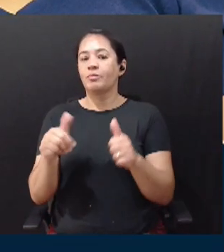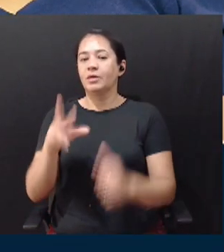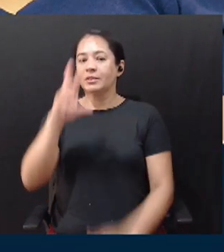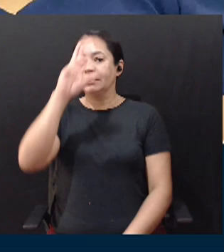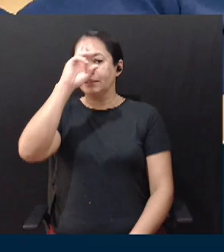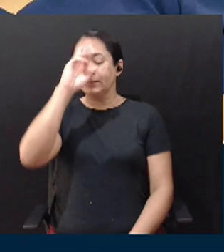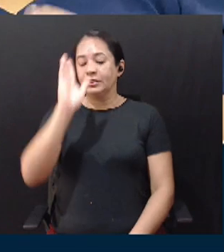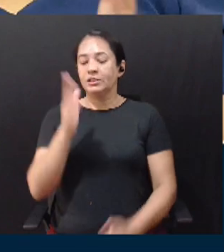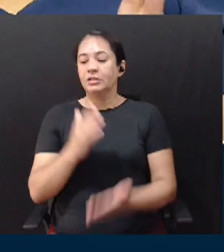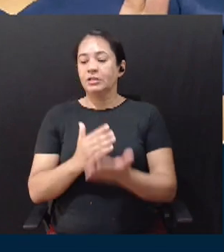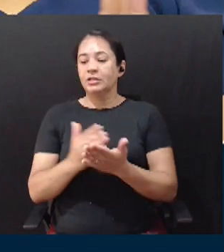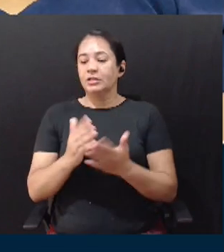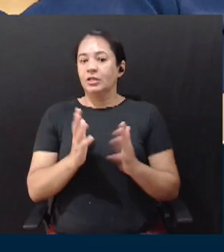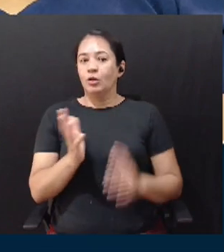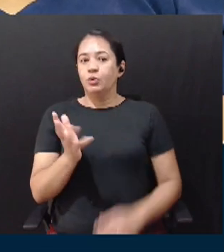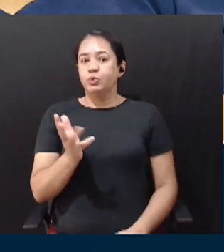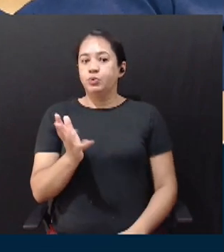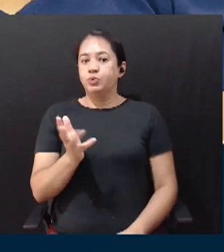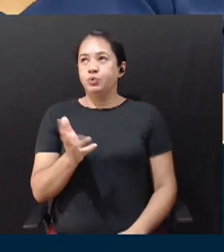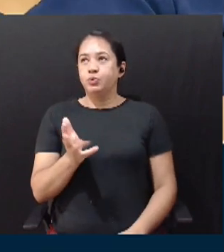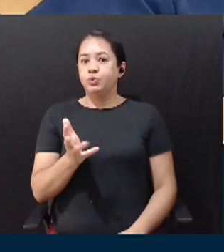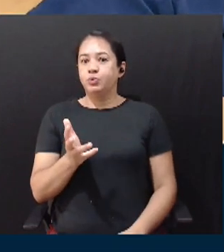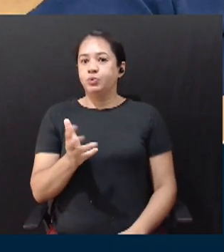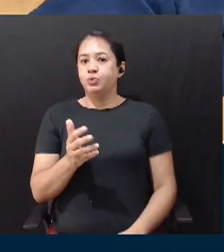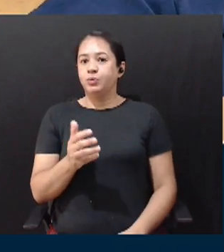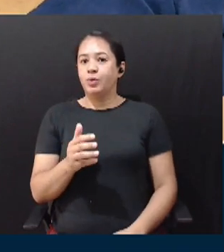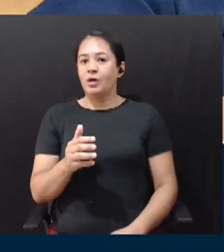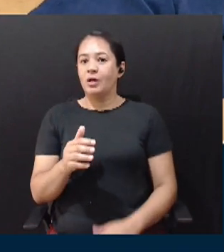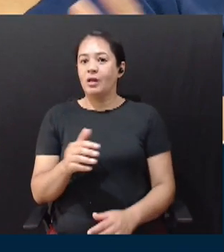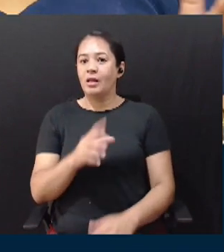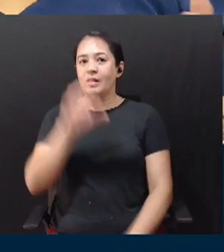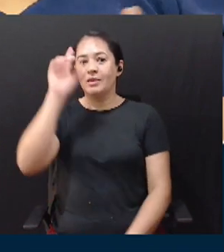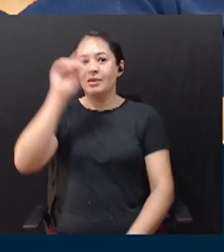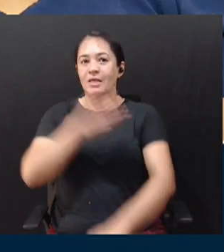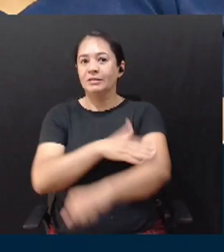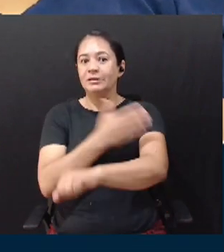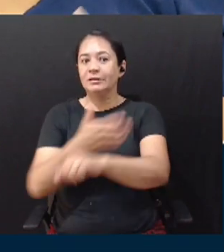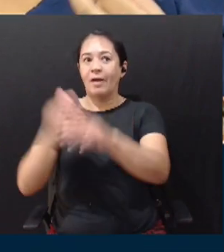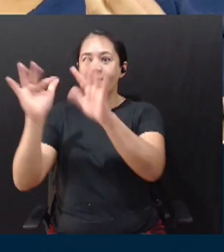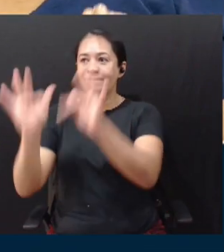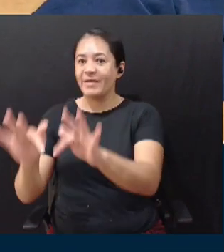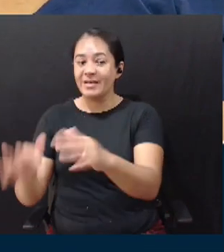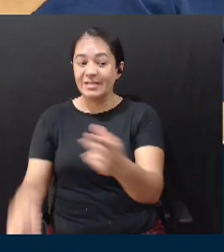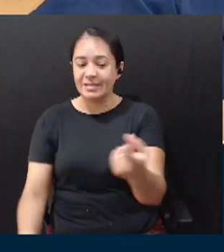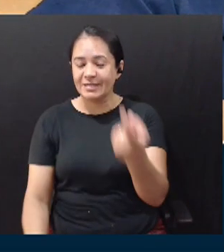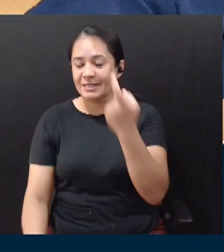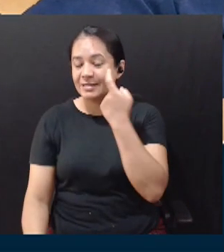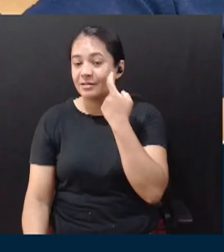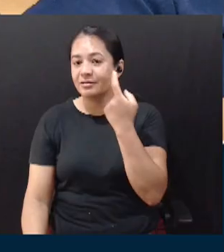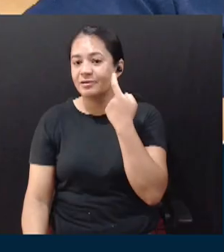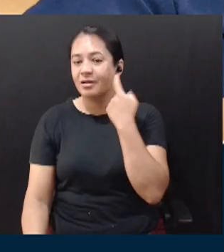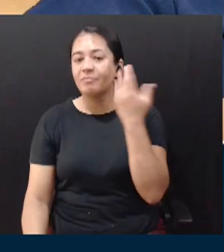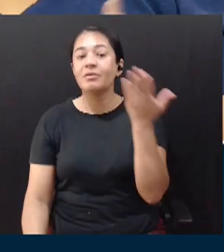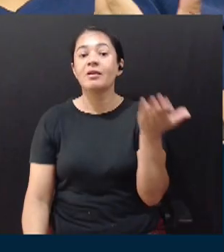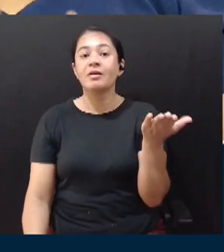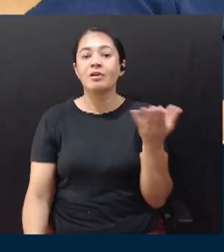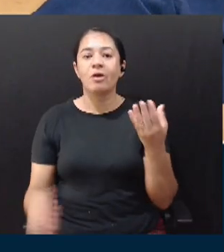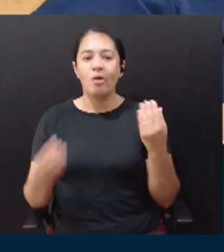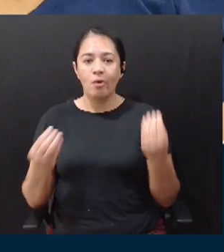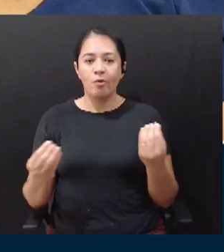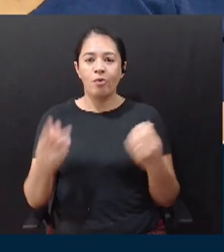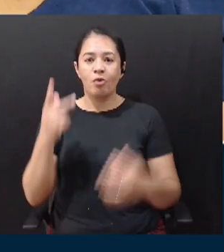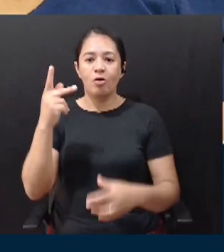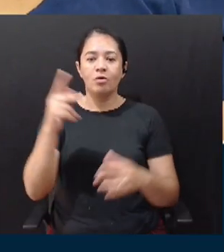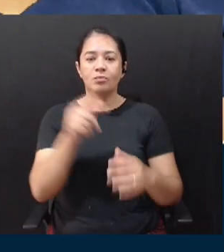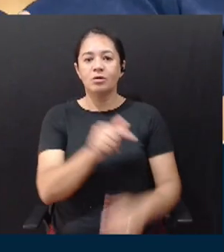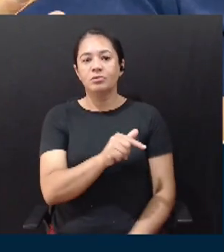mais acelerado. Final do dia, então, sextamos! E aí, como é que vai ser o seu final de semana? Vamos